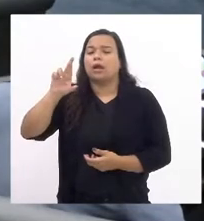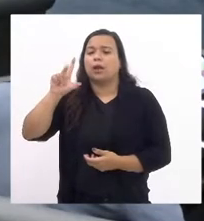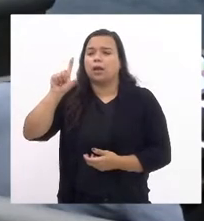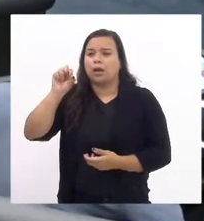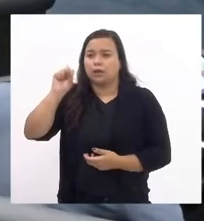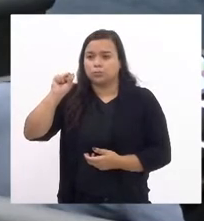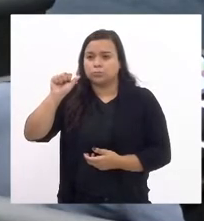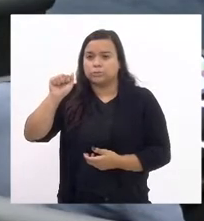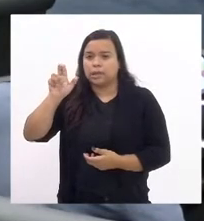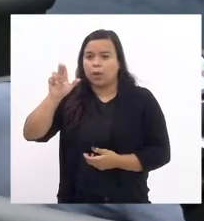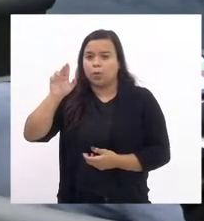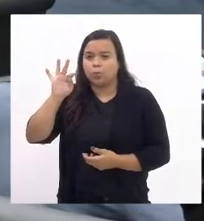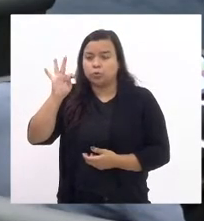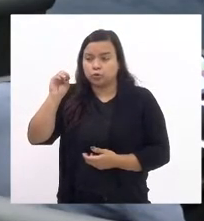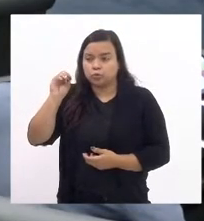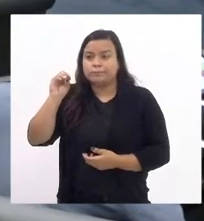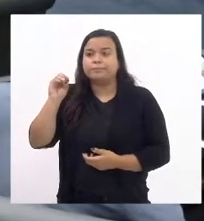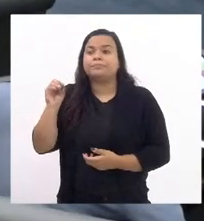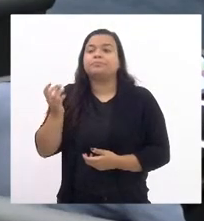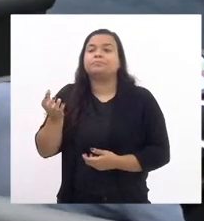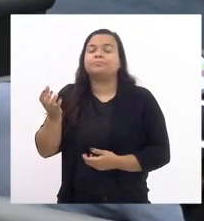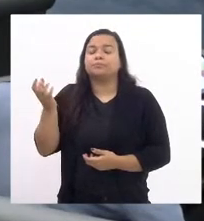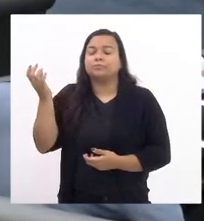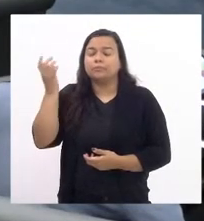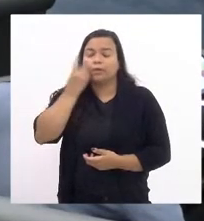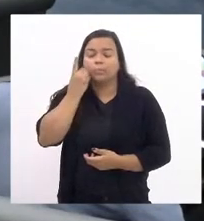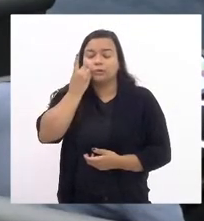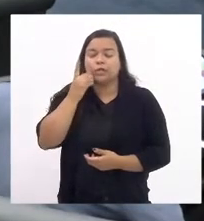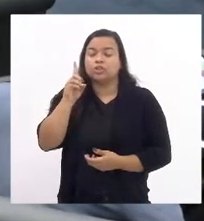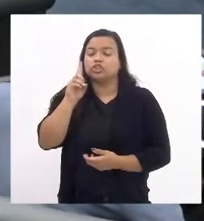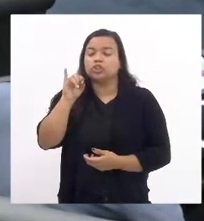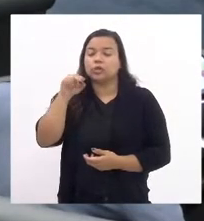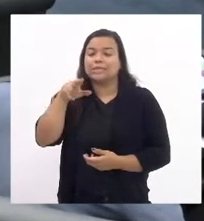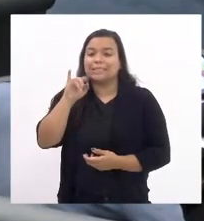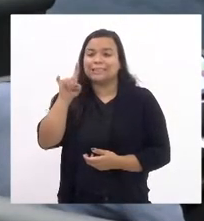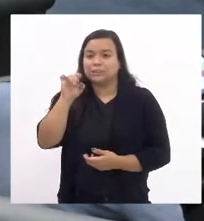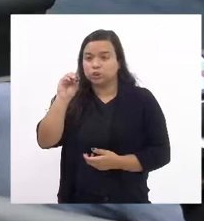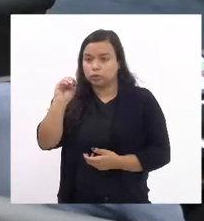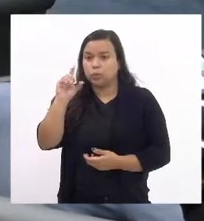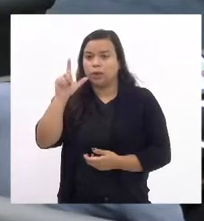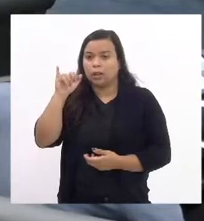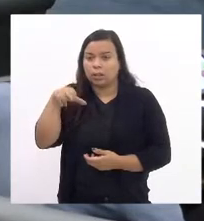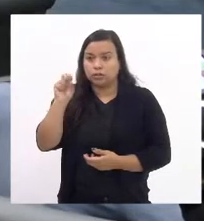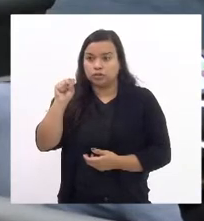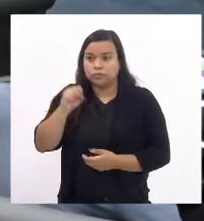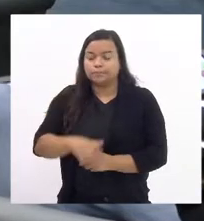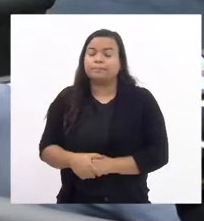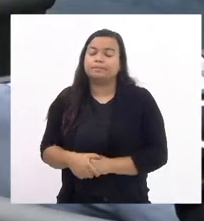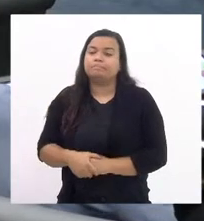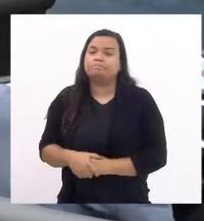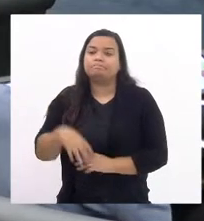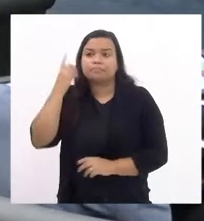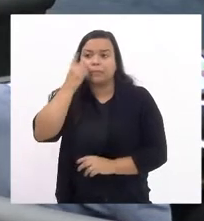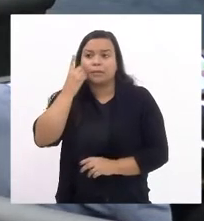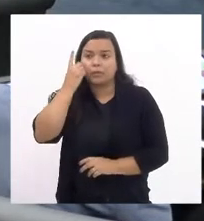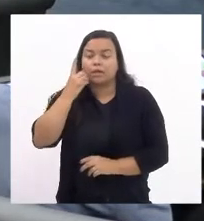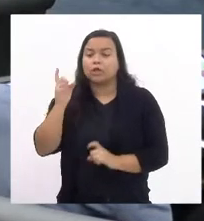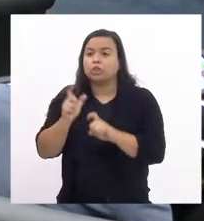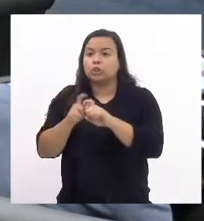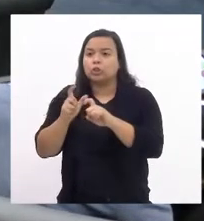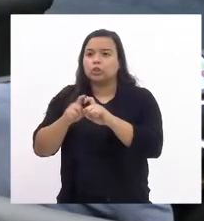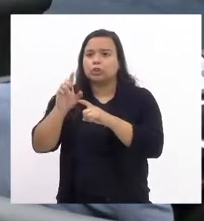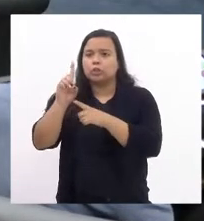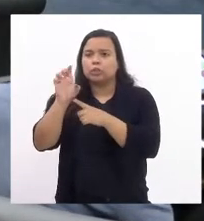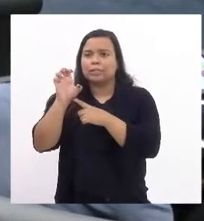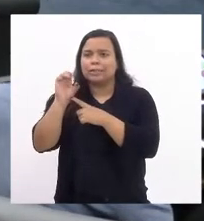votar. Deputado Dionísio Lins. Deputado Dionísio Lins. Deputado Doutor